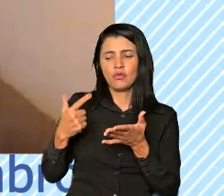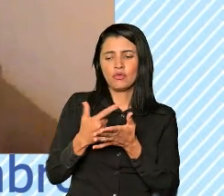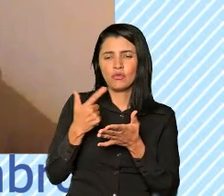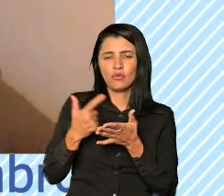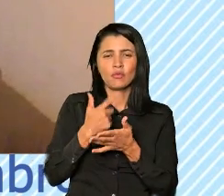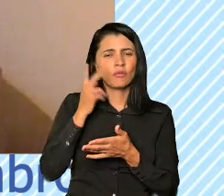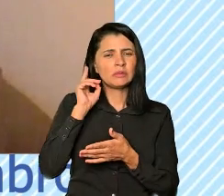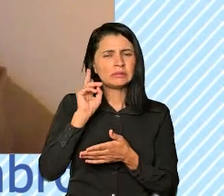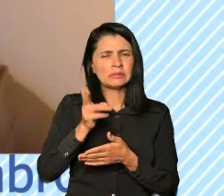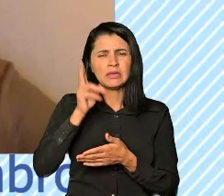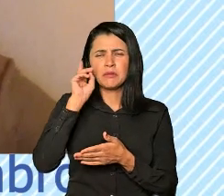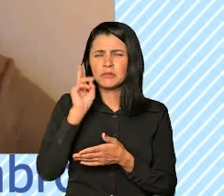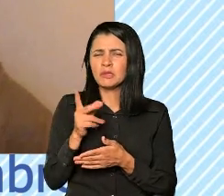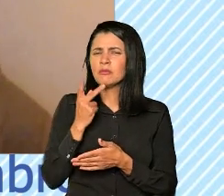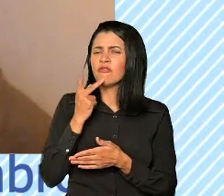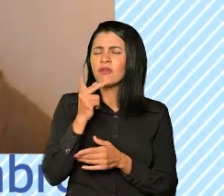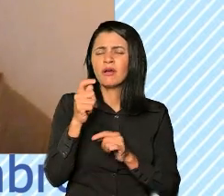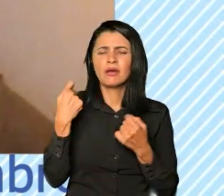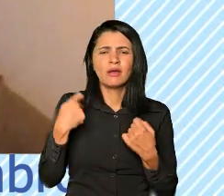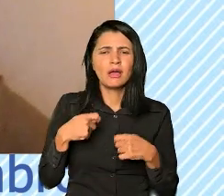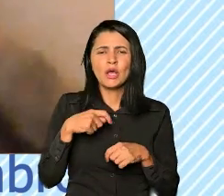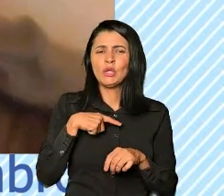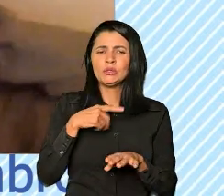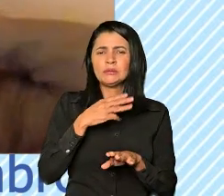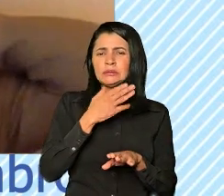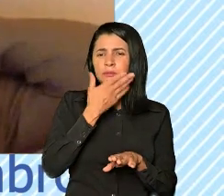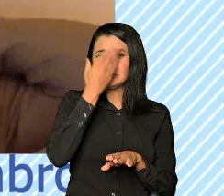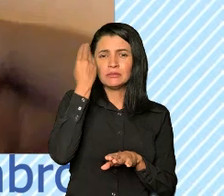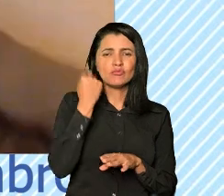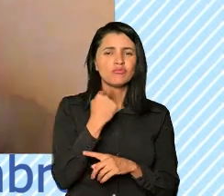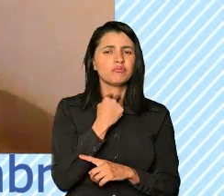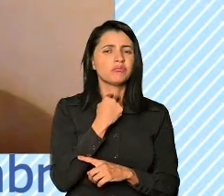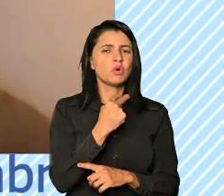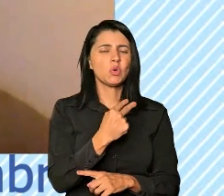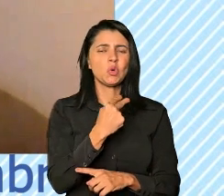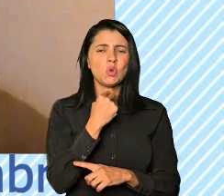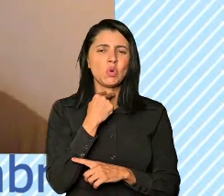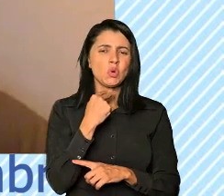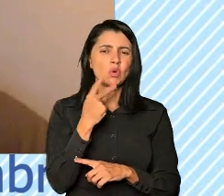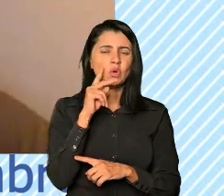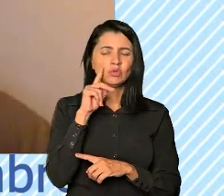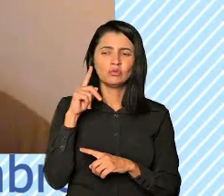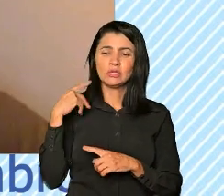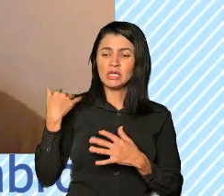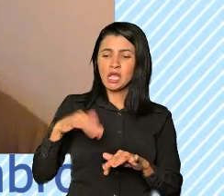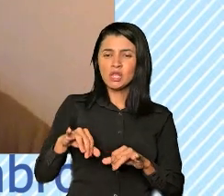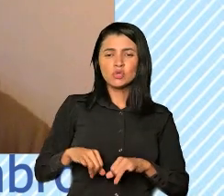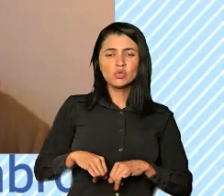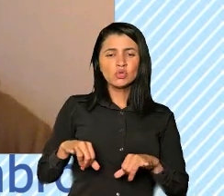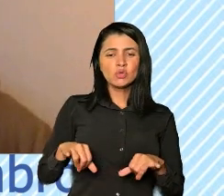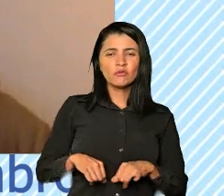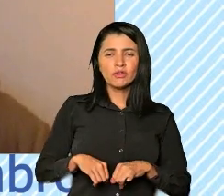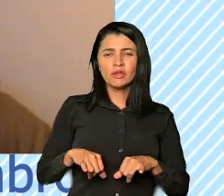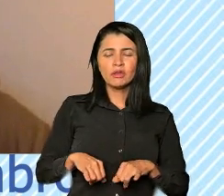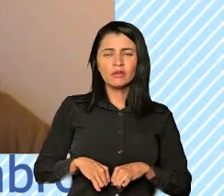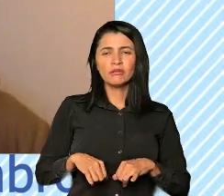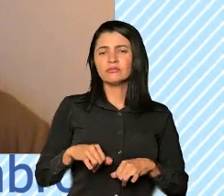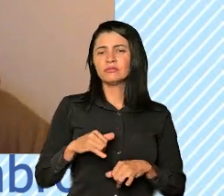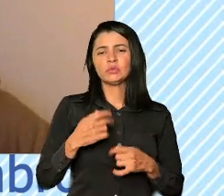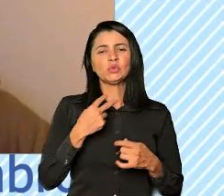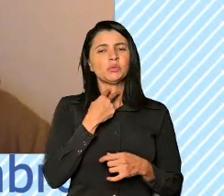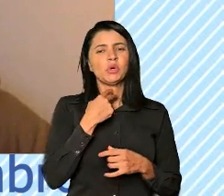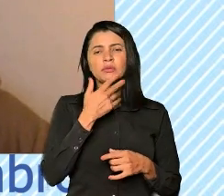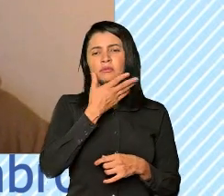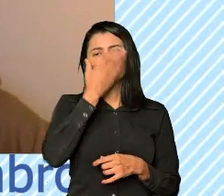ele relata a sua necessidade de não esquecer das atrocidades que ele foi submetido, né?